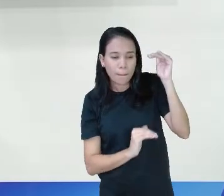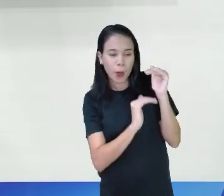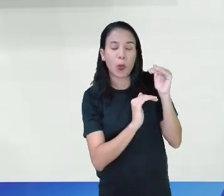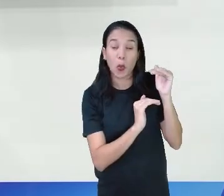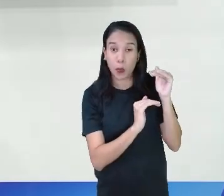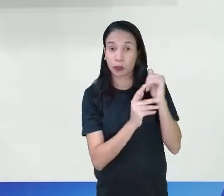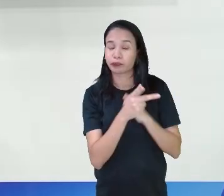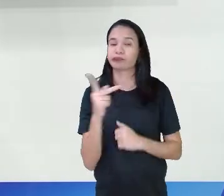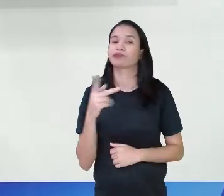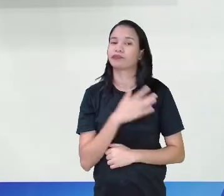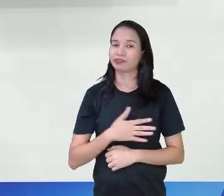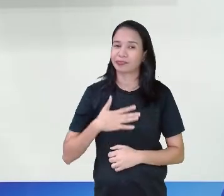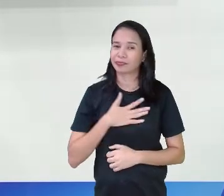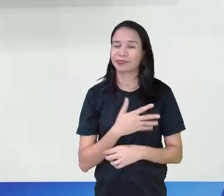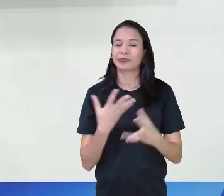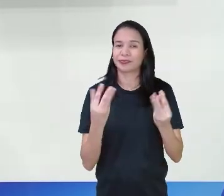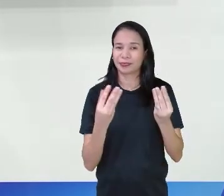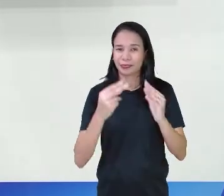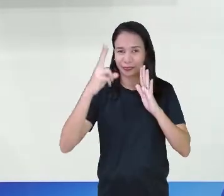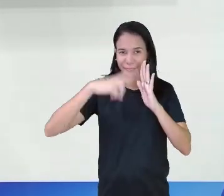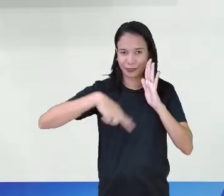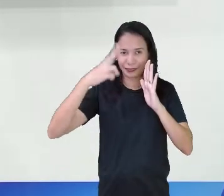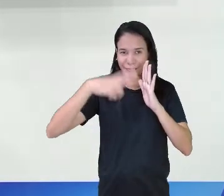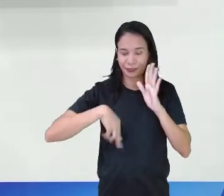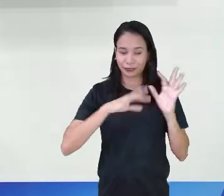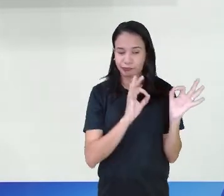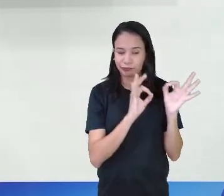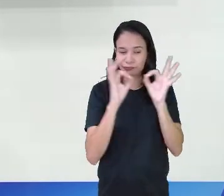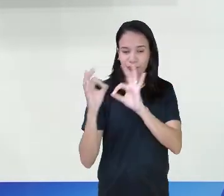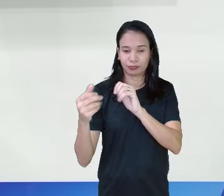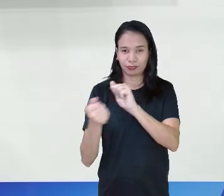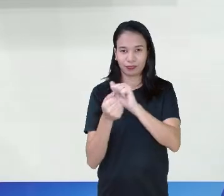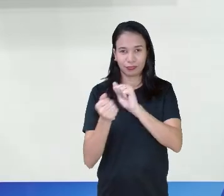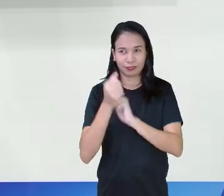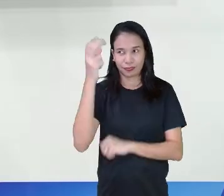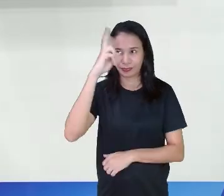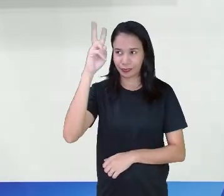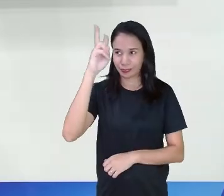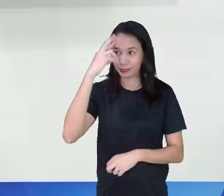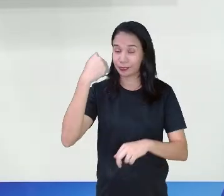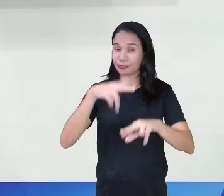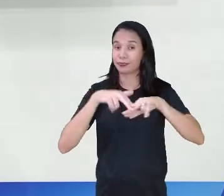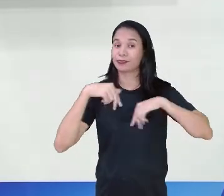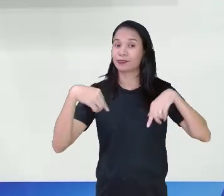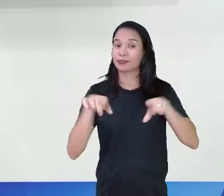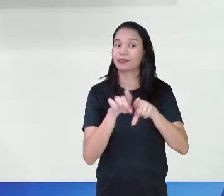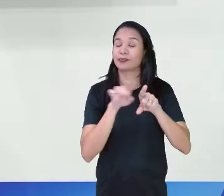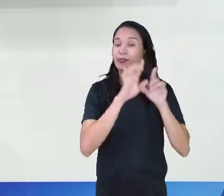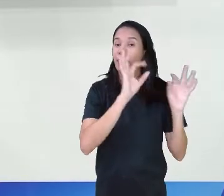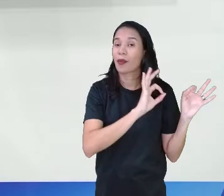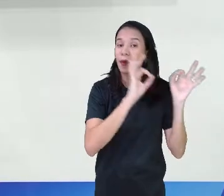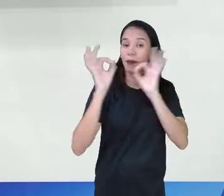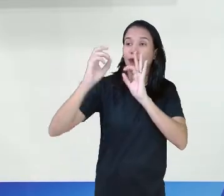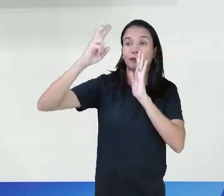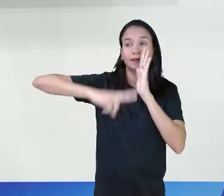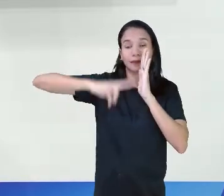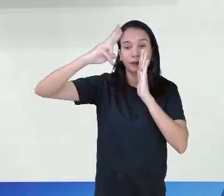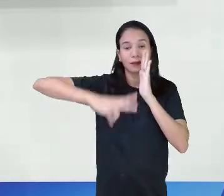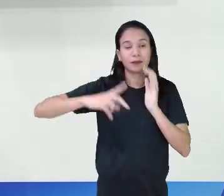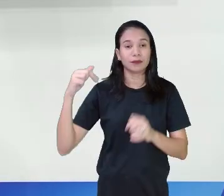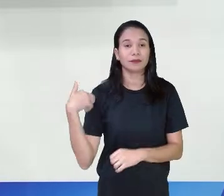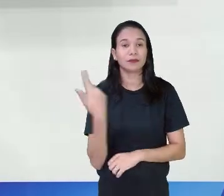e vocês vão ter facilidade para acompanhar a história. E por falar em acompanhar a história,